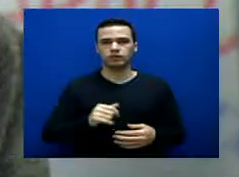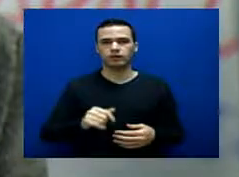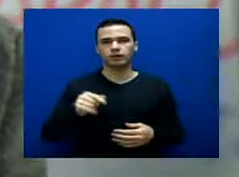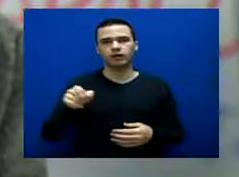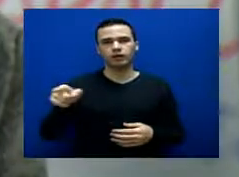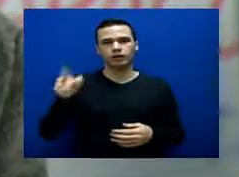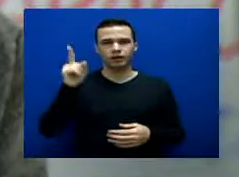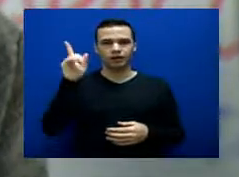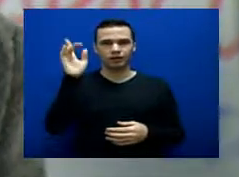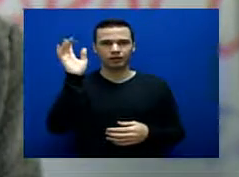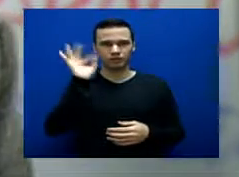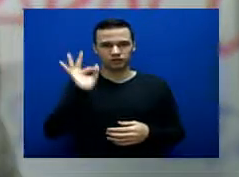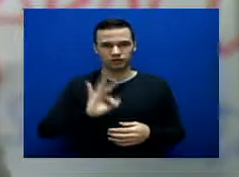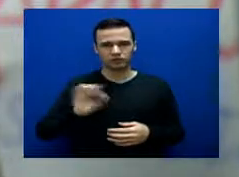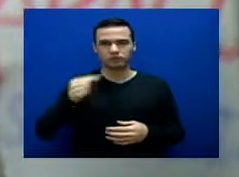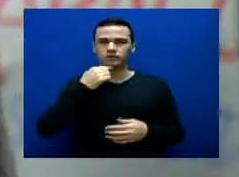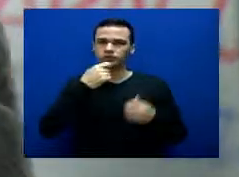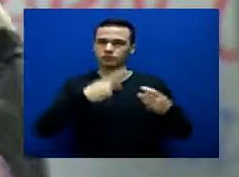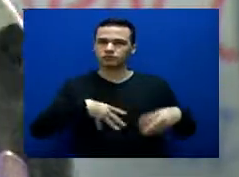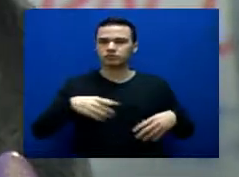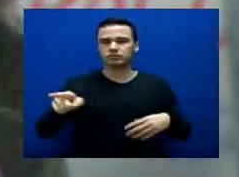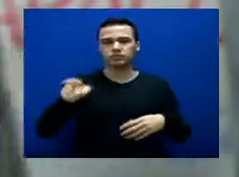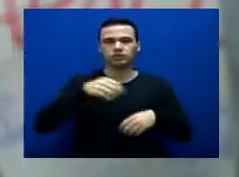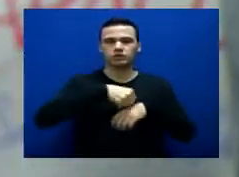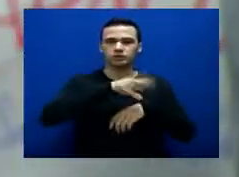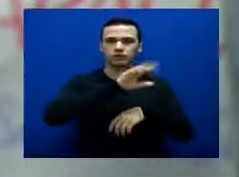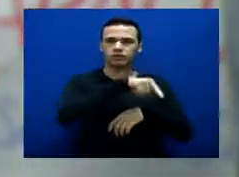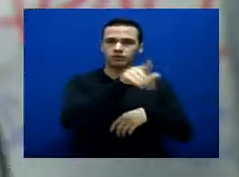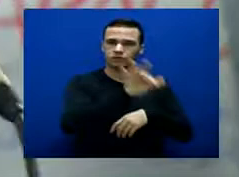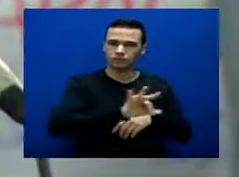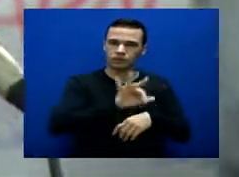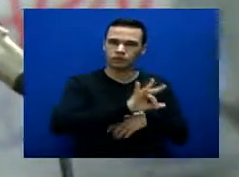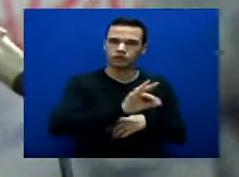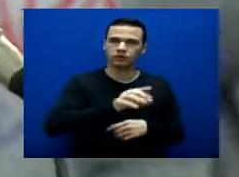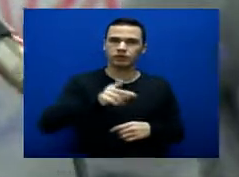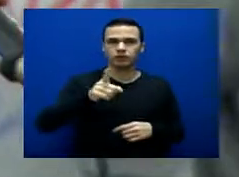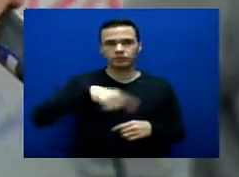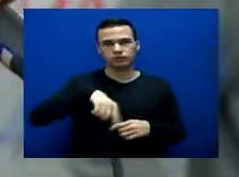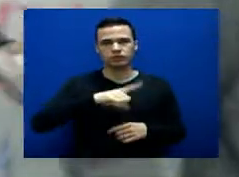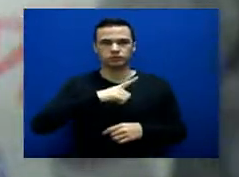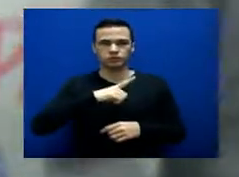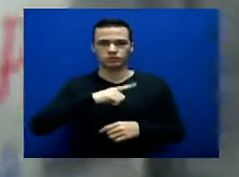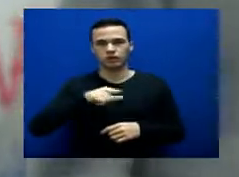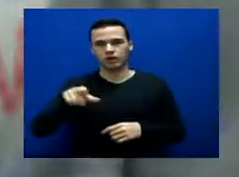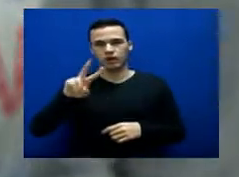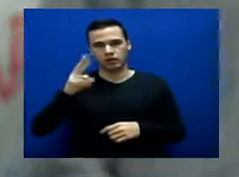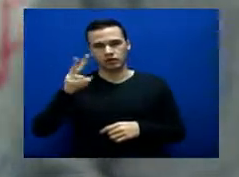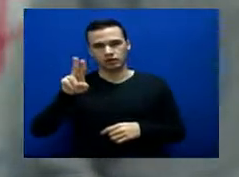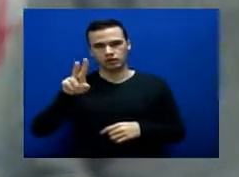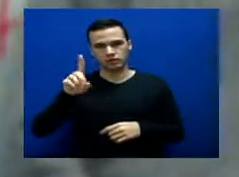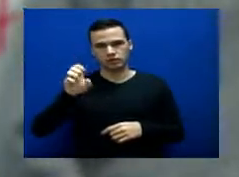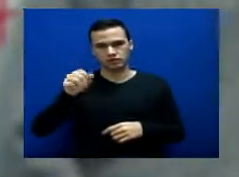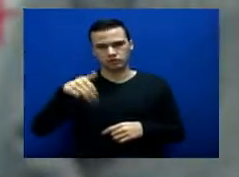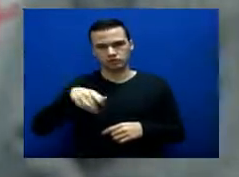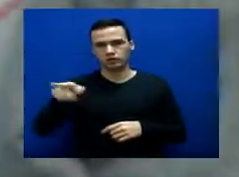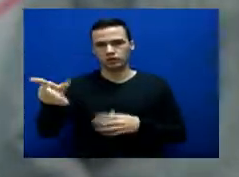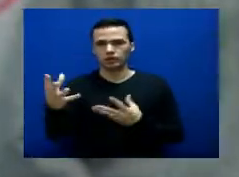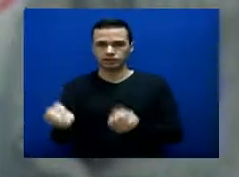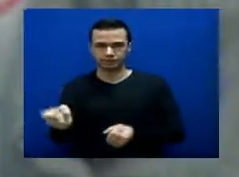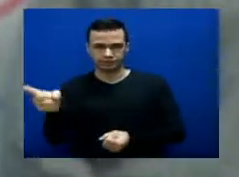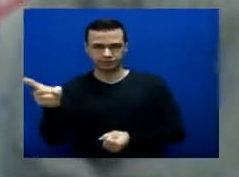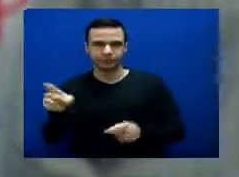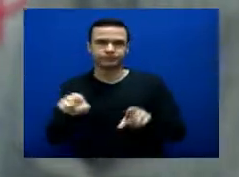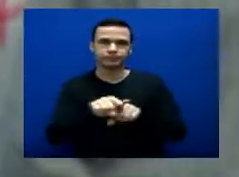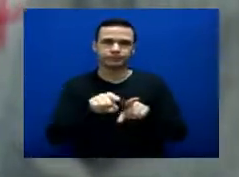Eu acredito ser louvável a proposta do vereador França, uma vez que nós temos o vereador Hudson, que se colocou favorável,